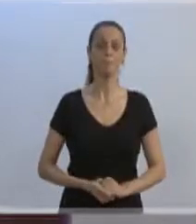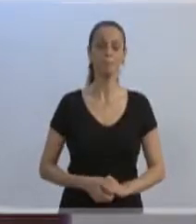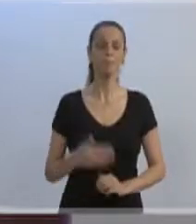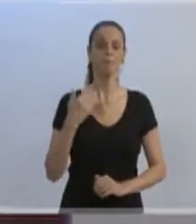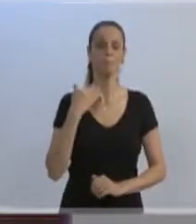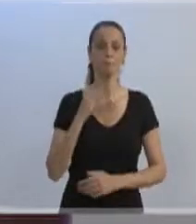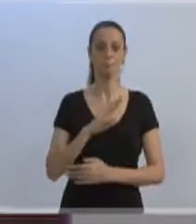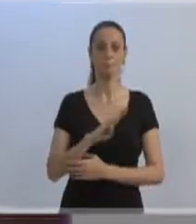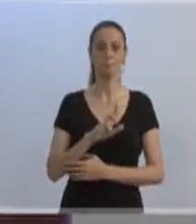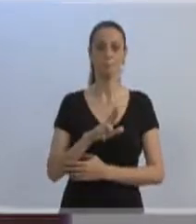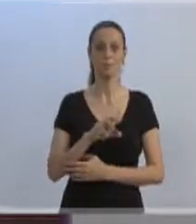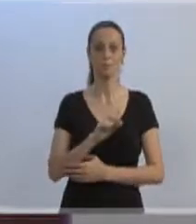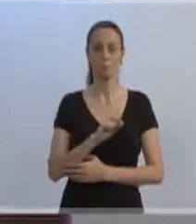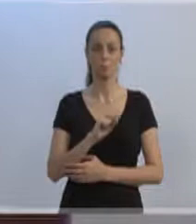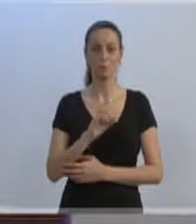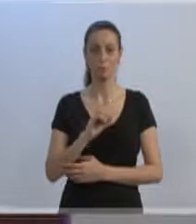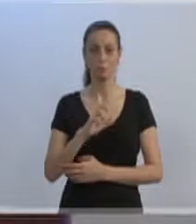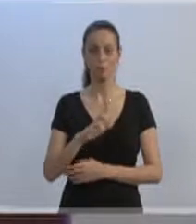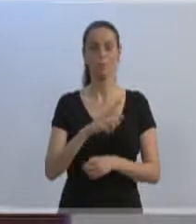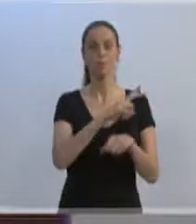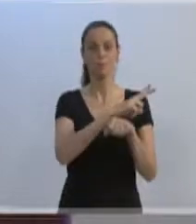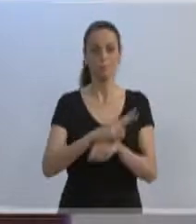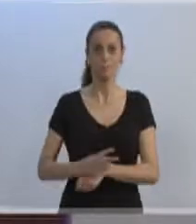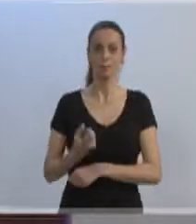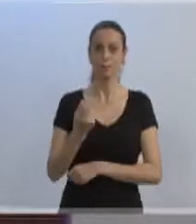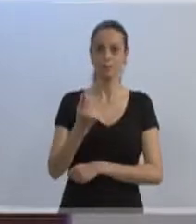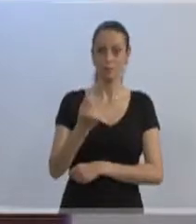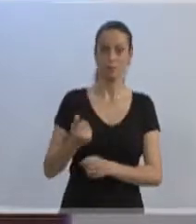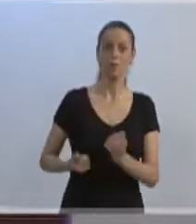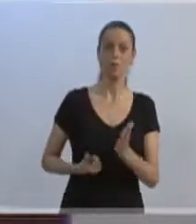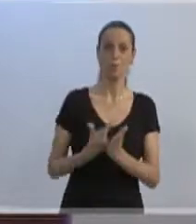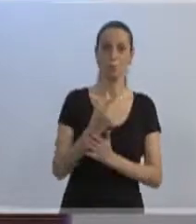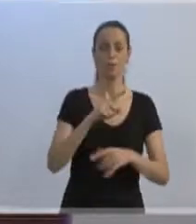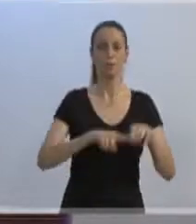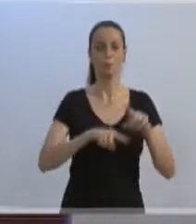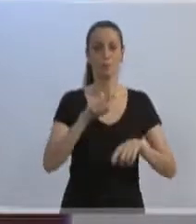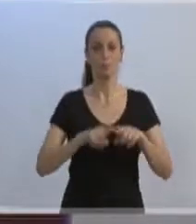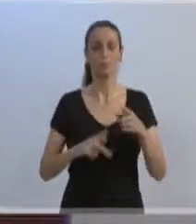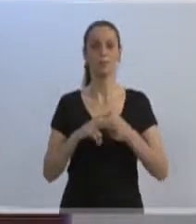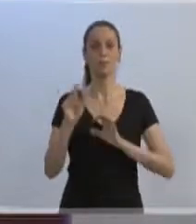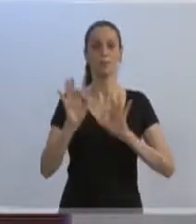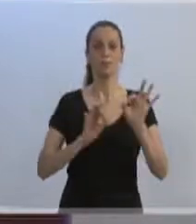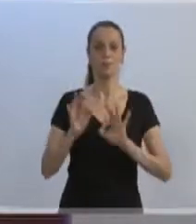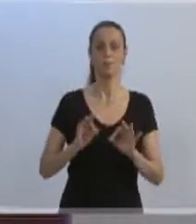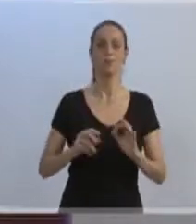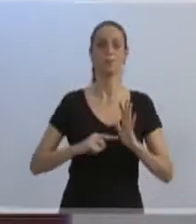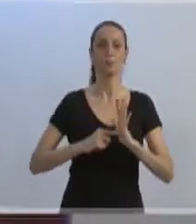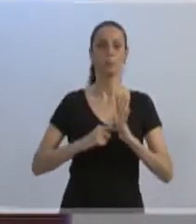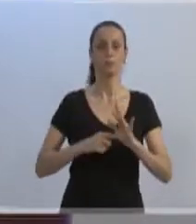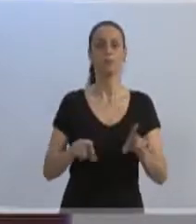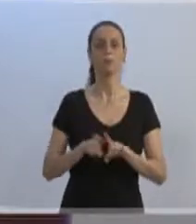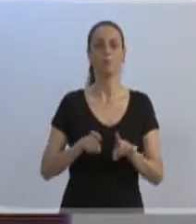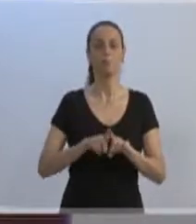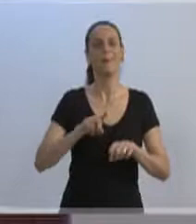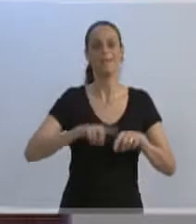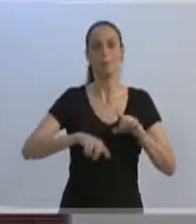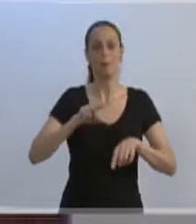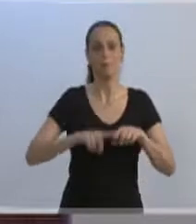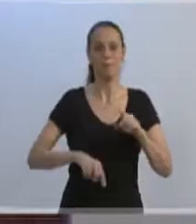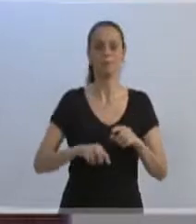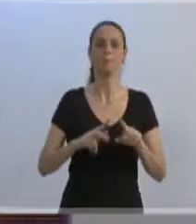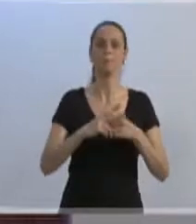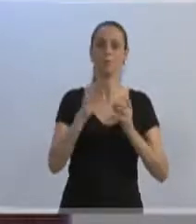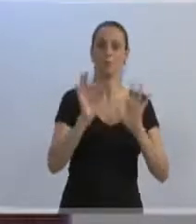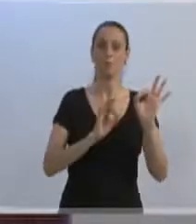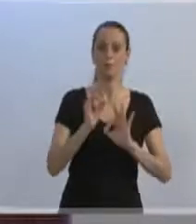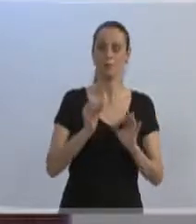concede crédito para compra de matéria prima para mercadorias reforma de máquinas e de equipamentos reforma